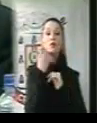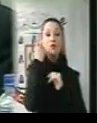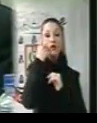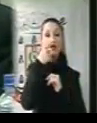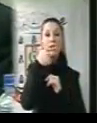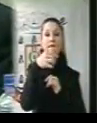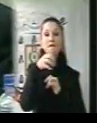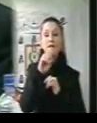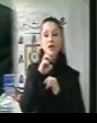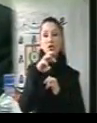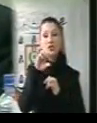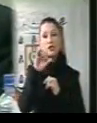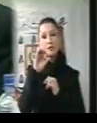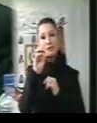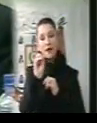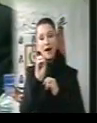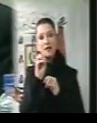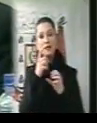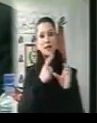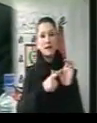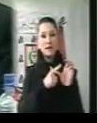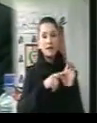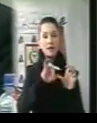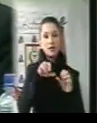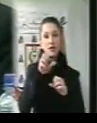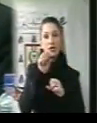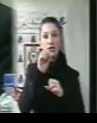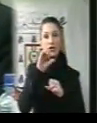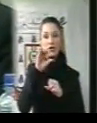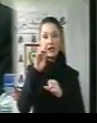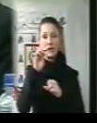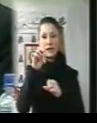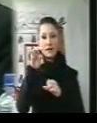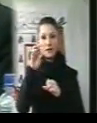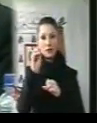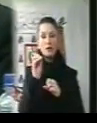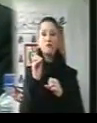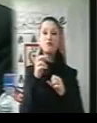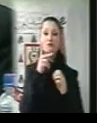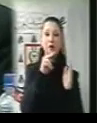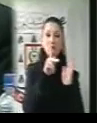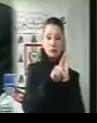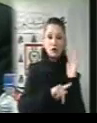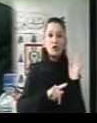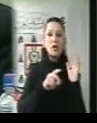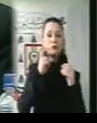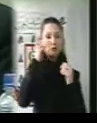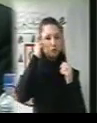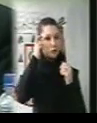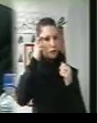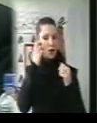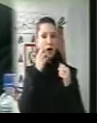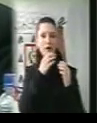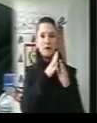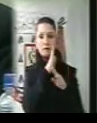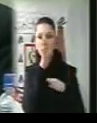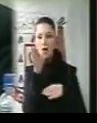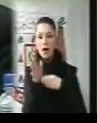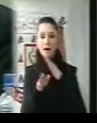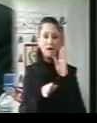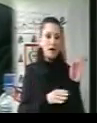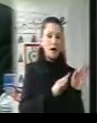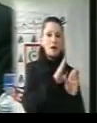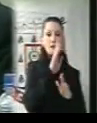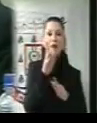maio, na cidade de Jacinto Machado. O projeto, intitulado Semeador Cultural, irá percorrer, na